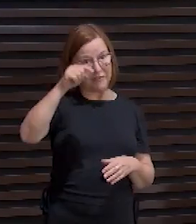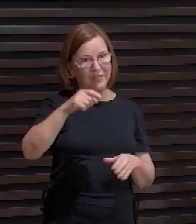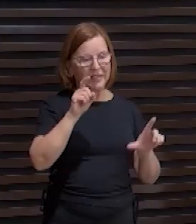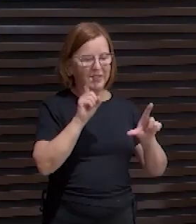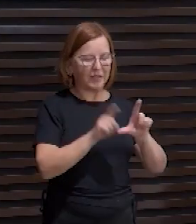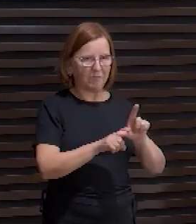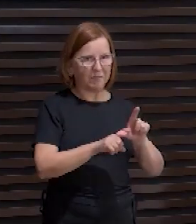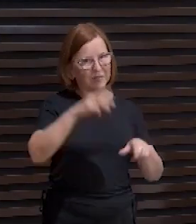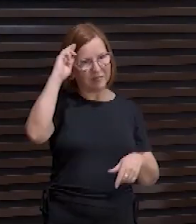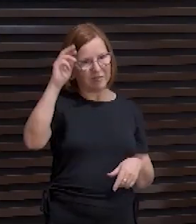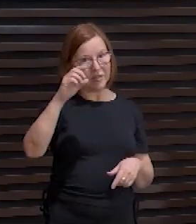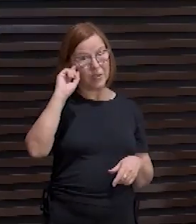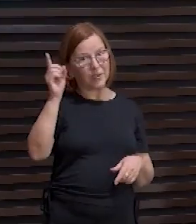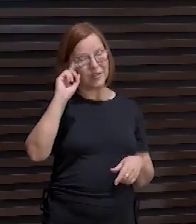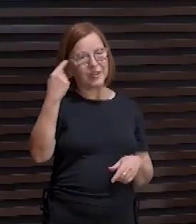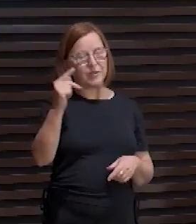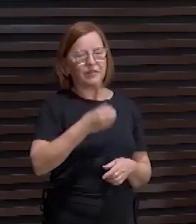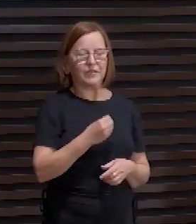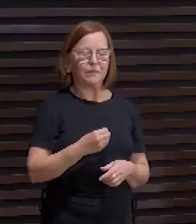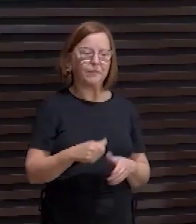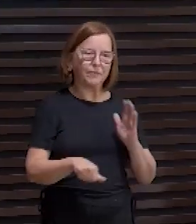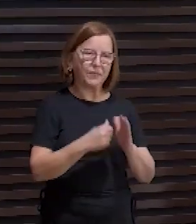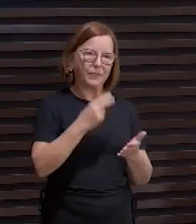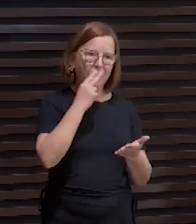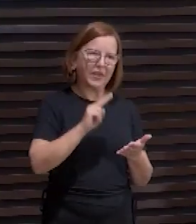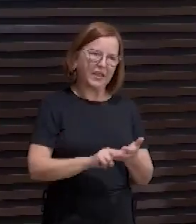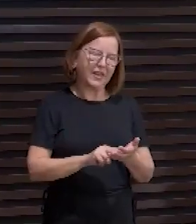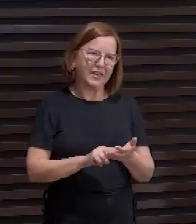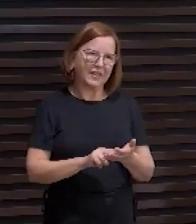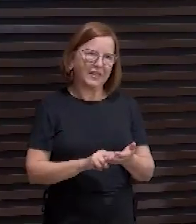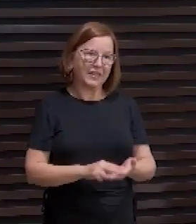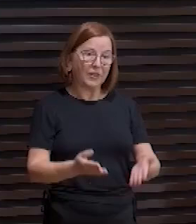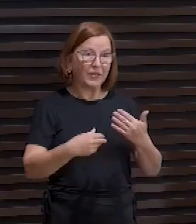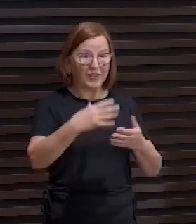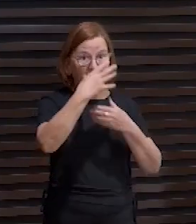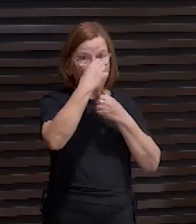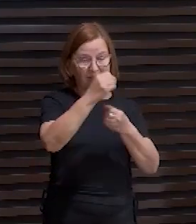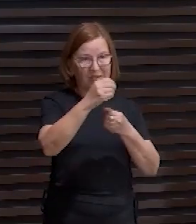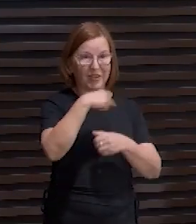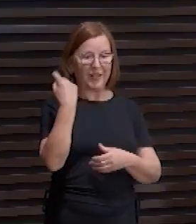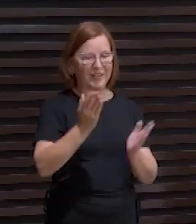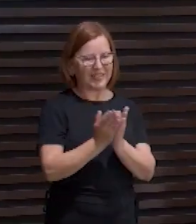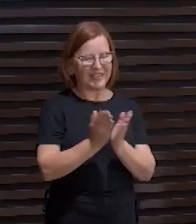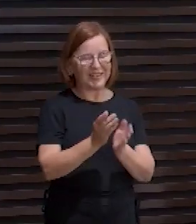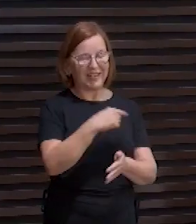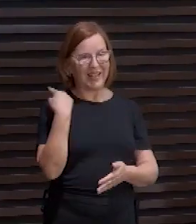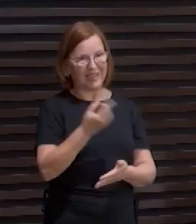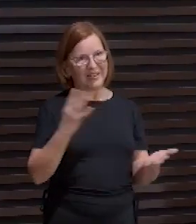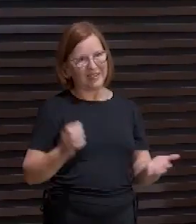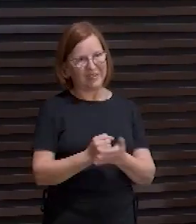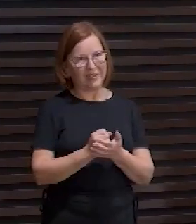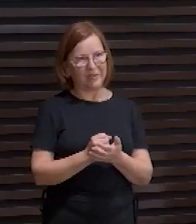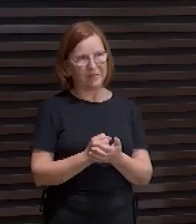vida. Essa primeira carta, ela busca fortalecer a nós, os crentes, a nossa salvação. E nós vamos